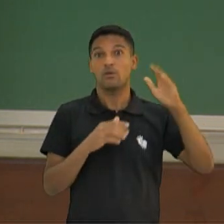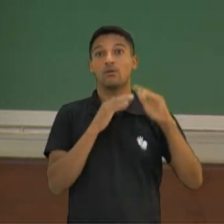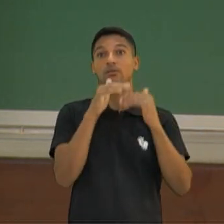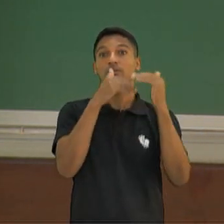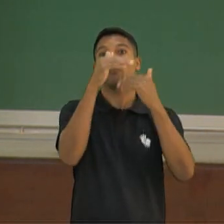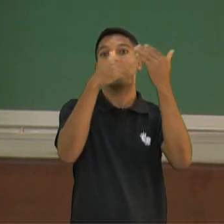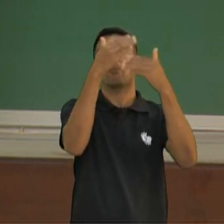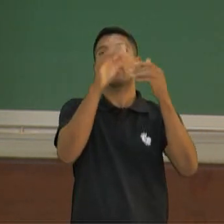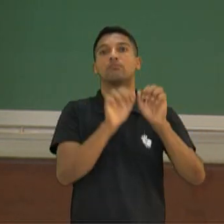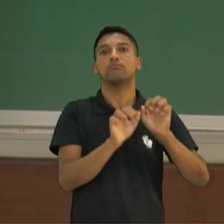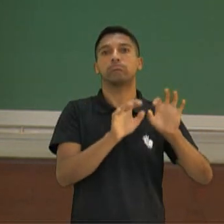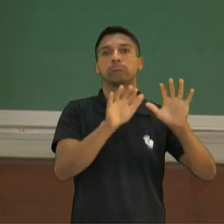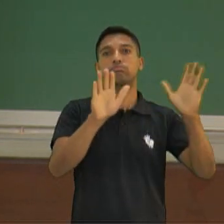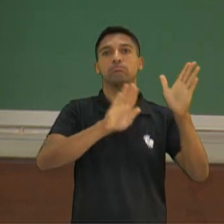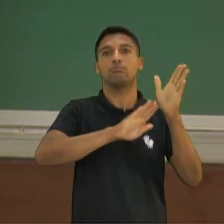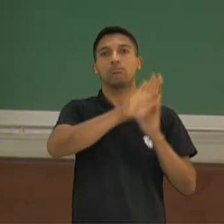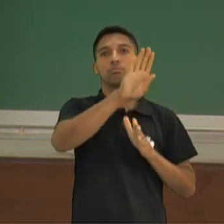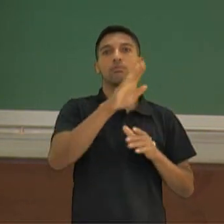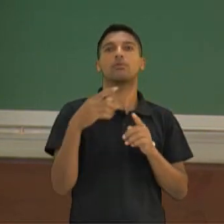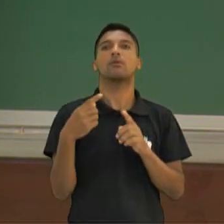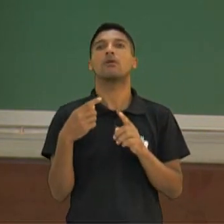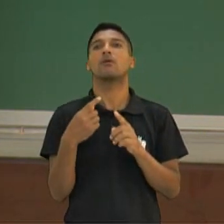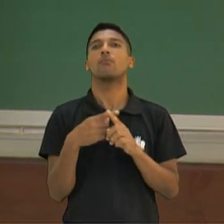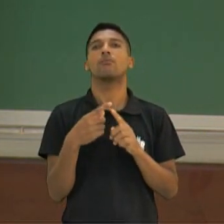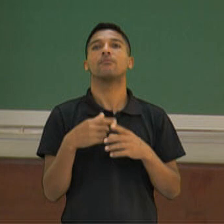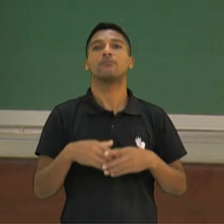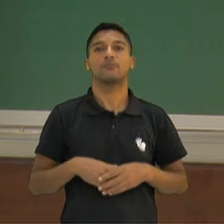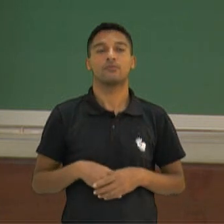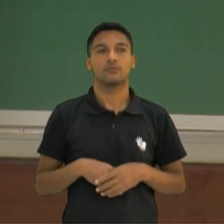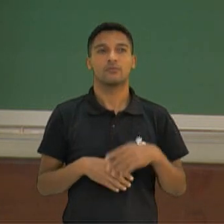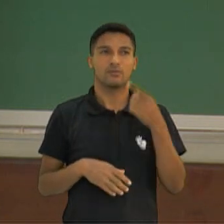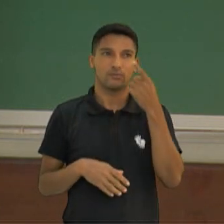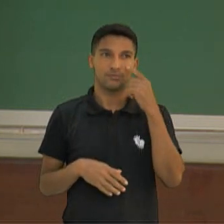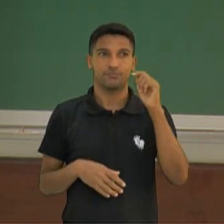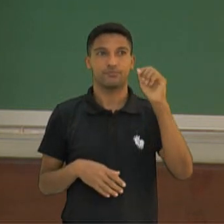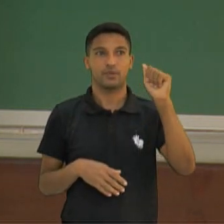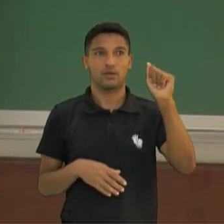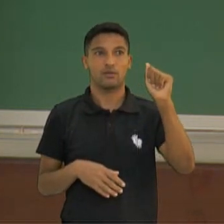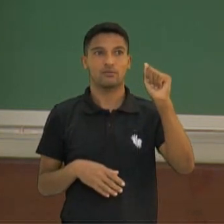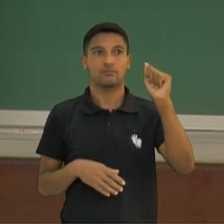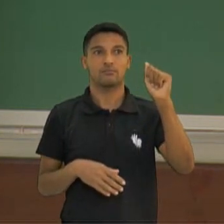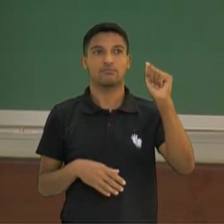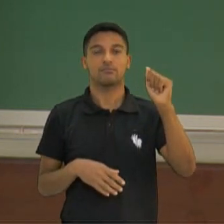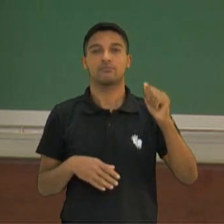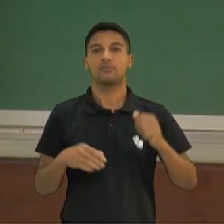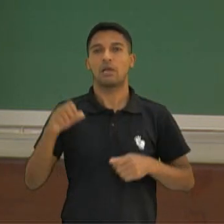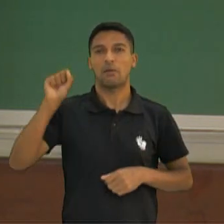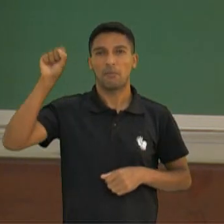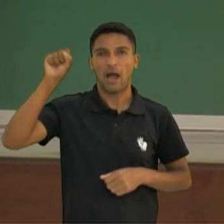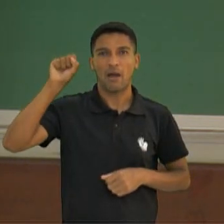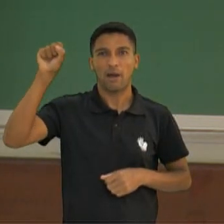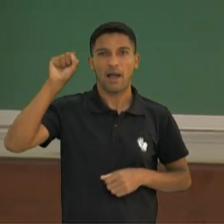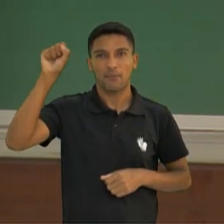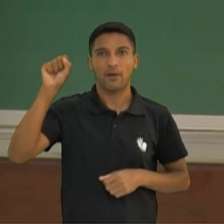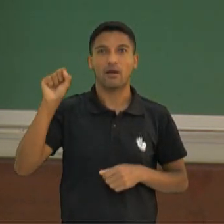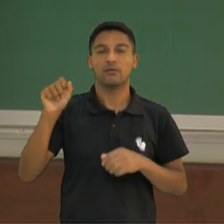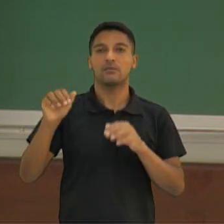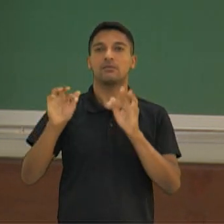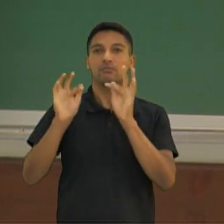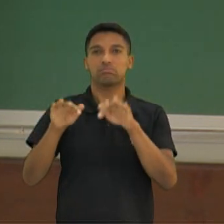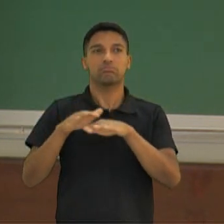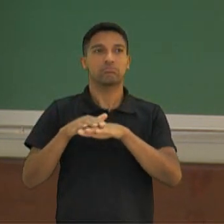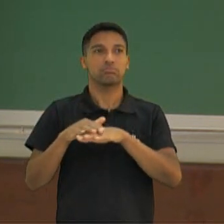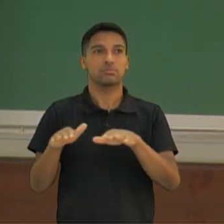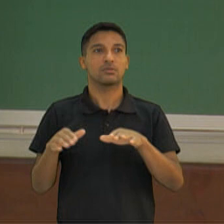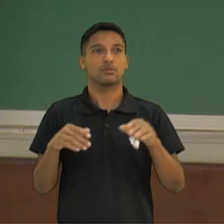com A, o fim do socialismo, B, o fim do apartheid, C, o fim da Segunda Guerra Mundial e, corrigindo a letra D, o fim da